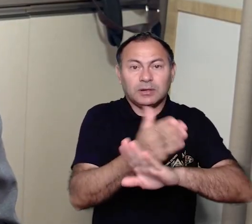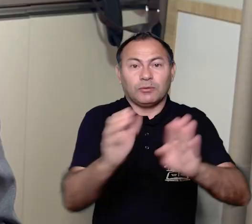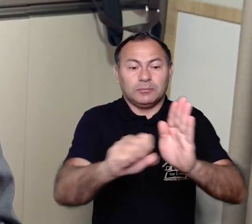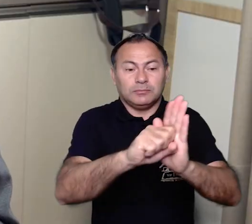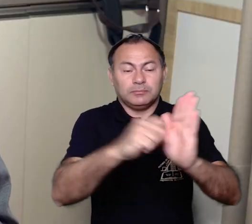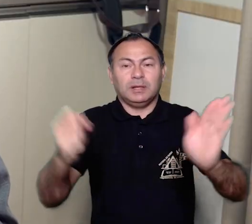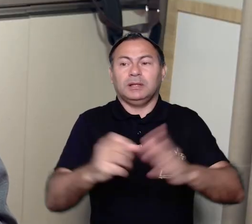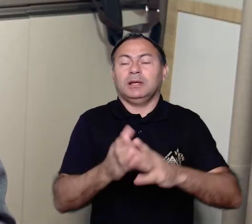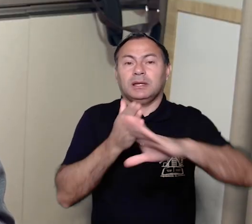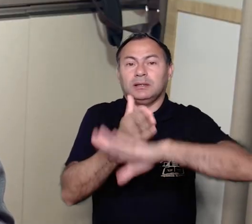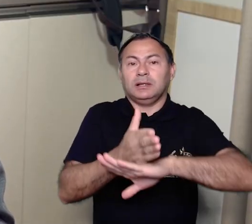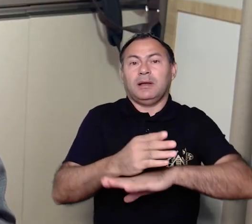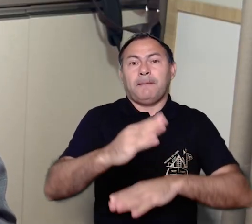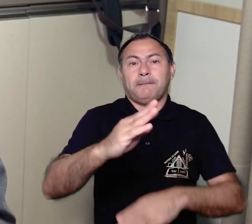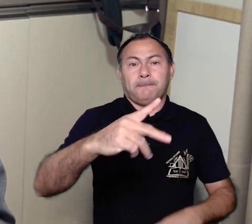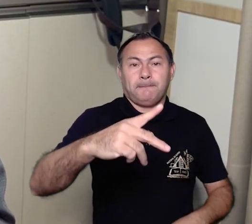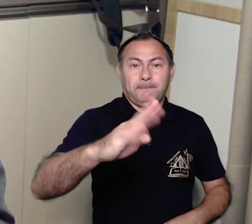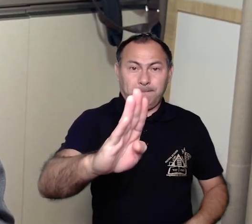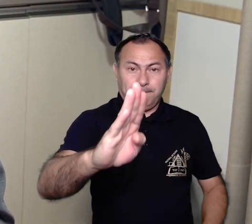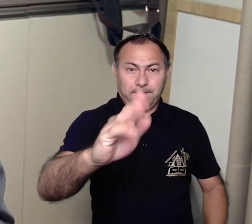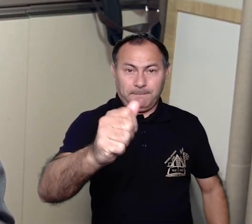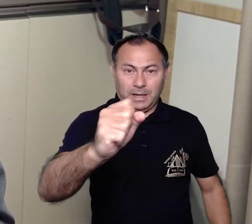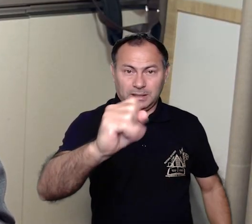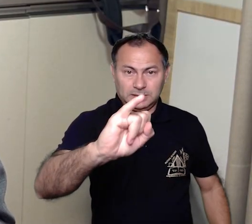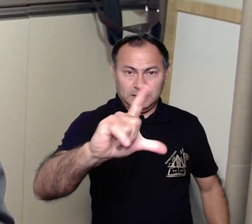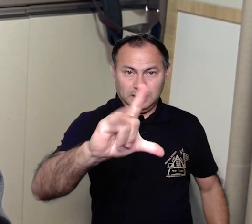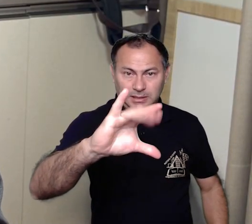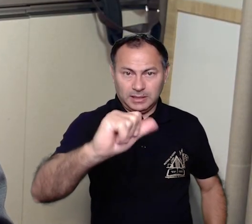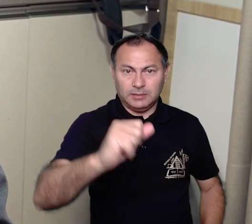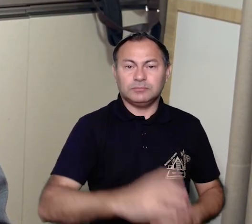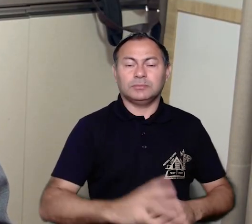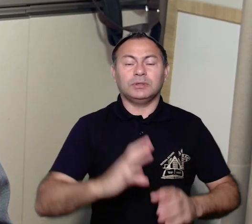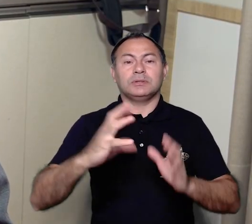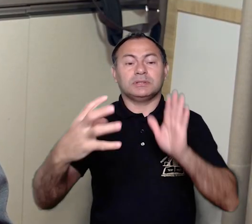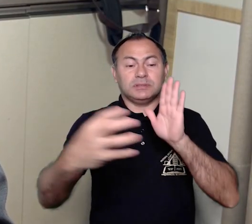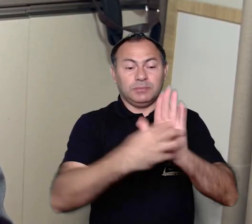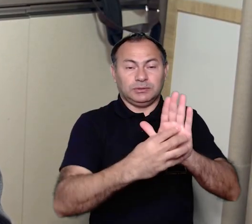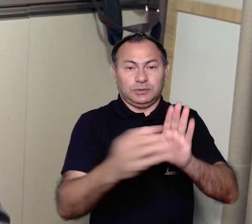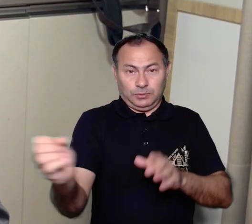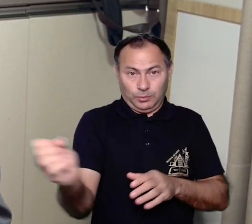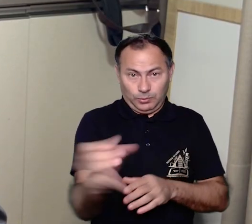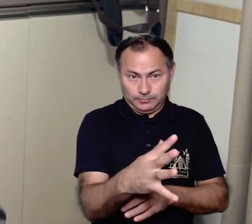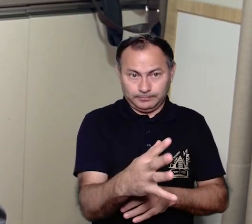agora na Basílica no sentido de um simbolismo novo.